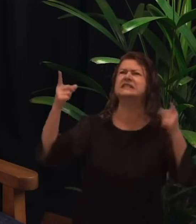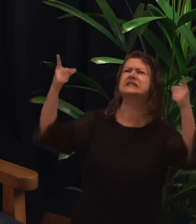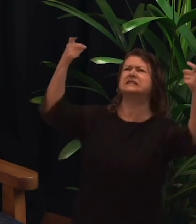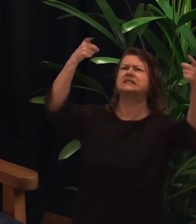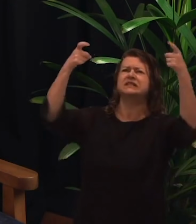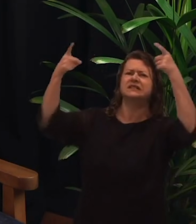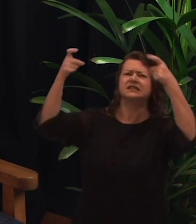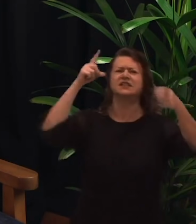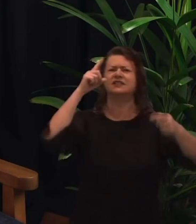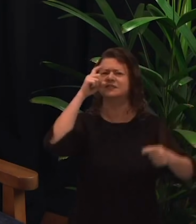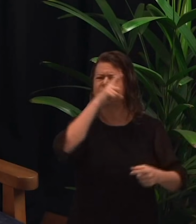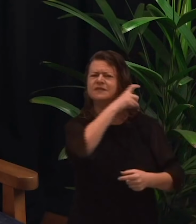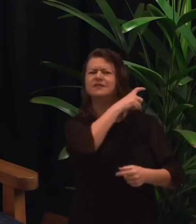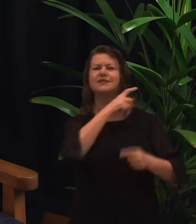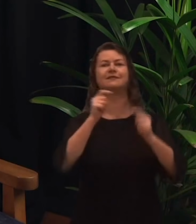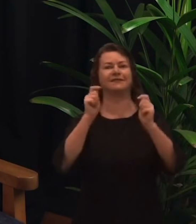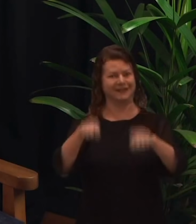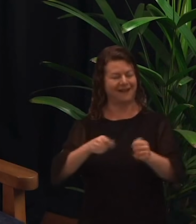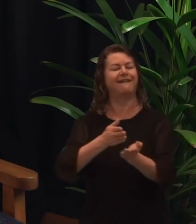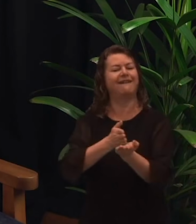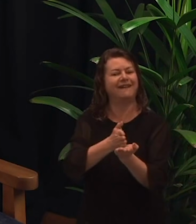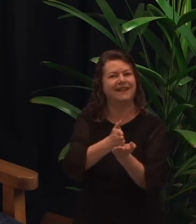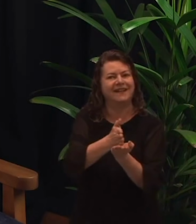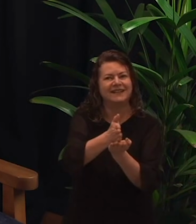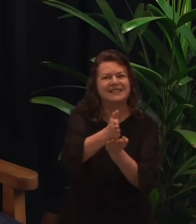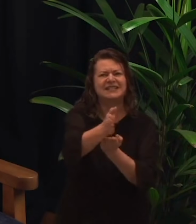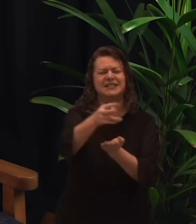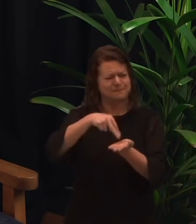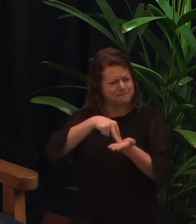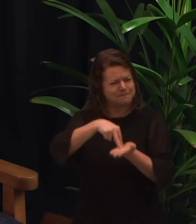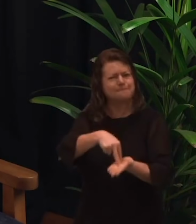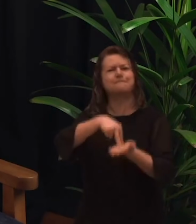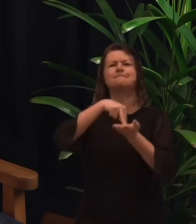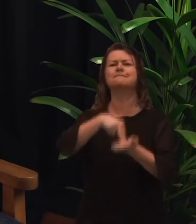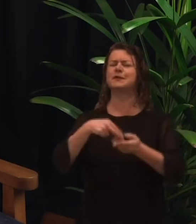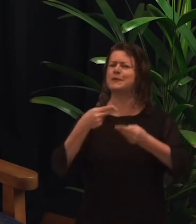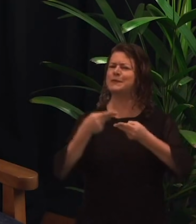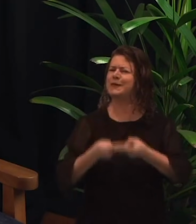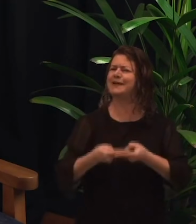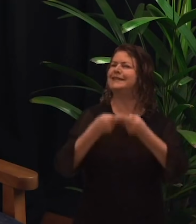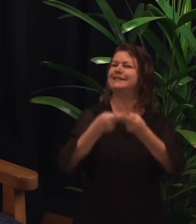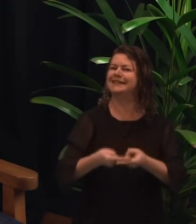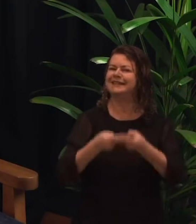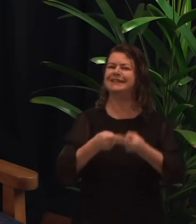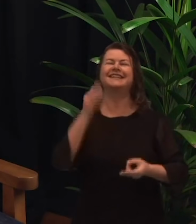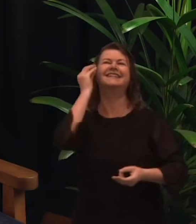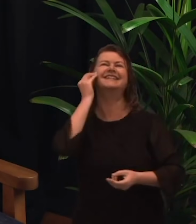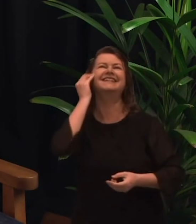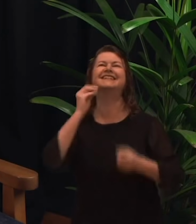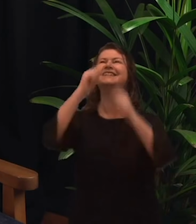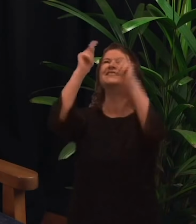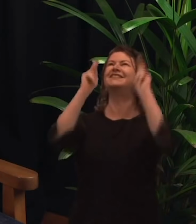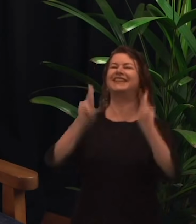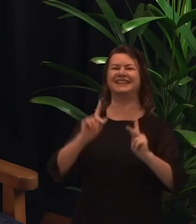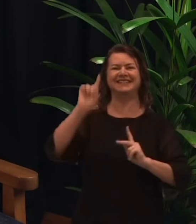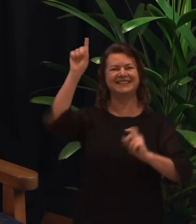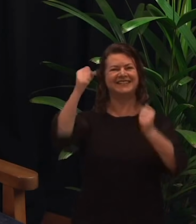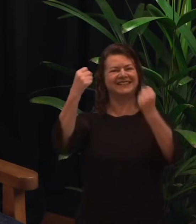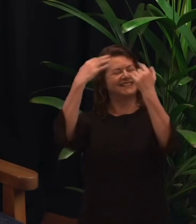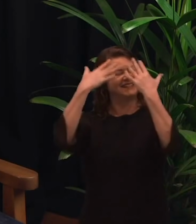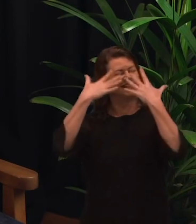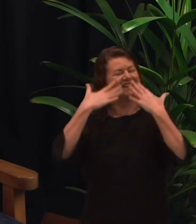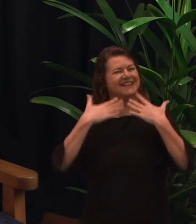circunstâncias mais adversas da vida, você passe com firmeza, constância, paciência e desfrute